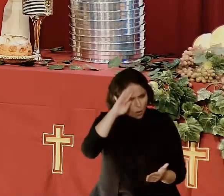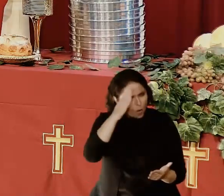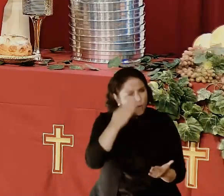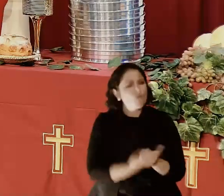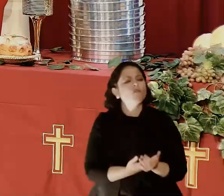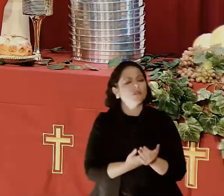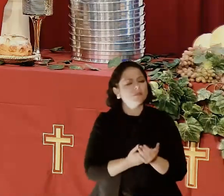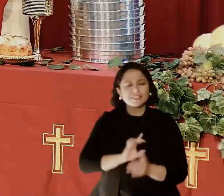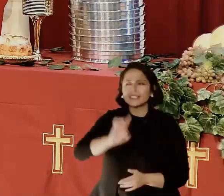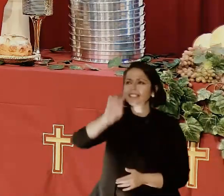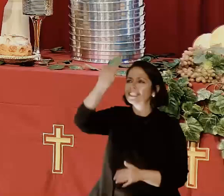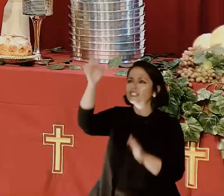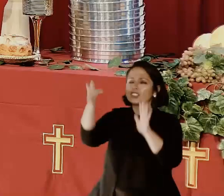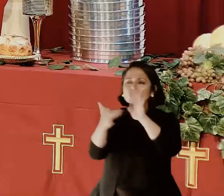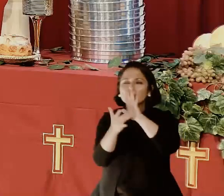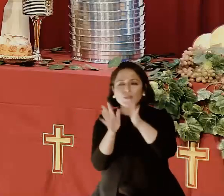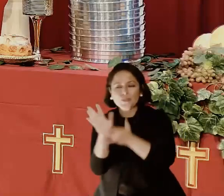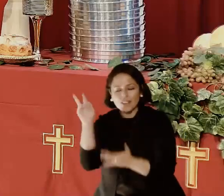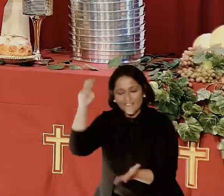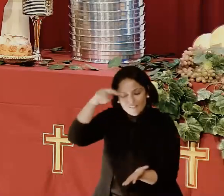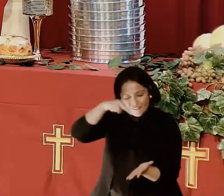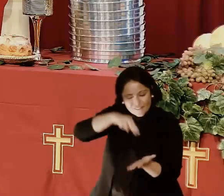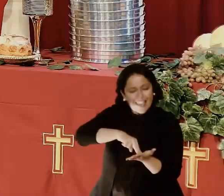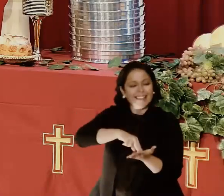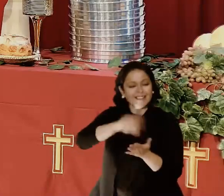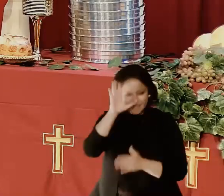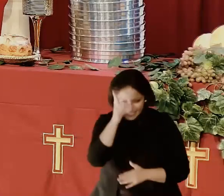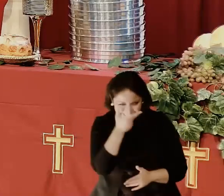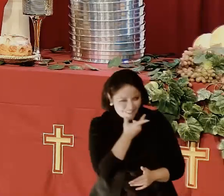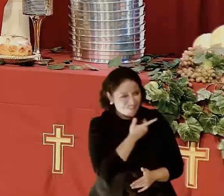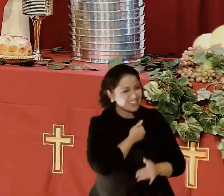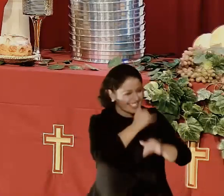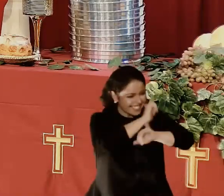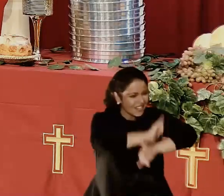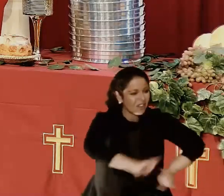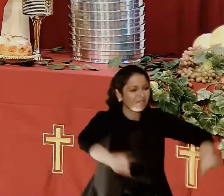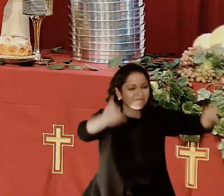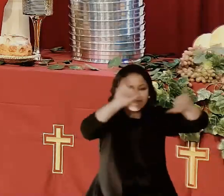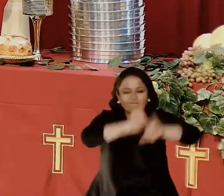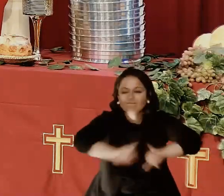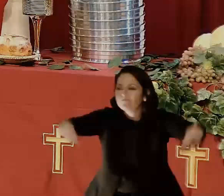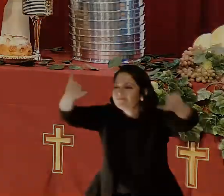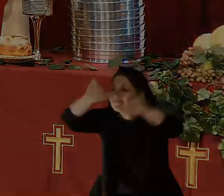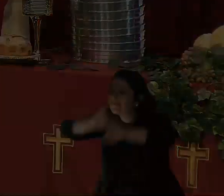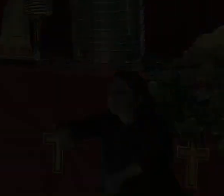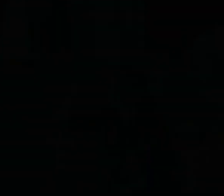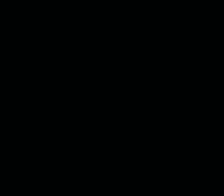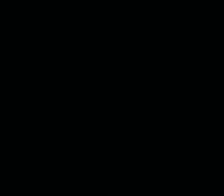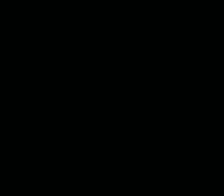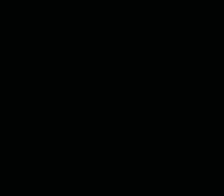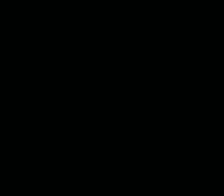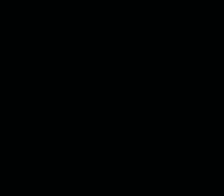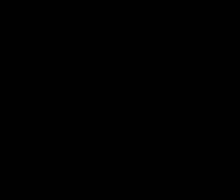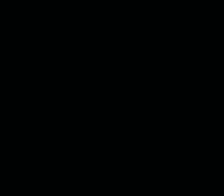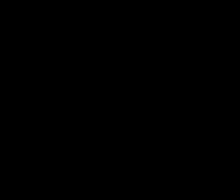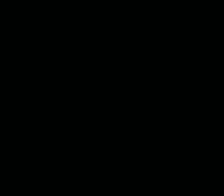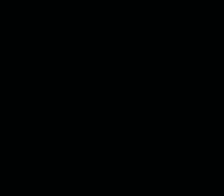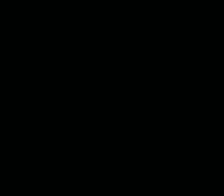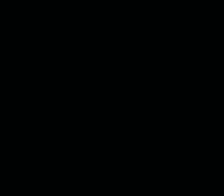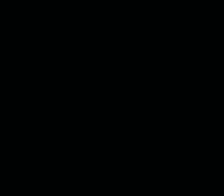confiemos que Ele vem e anunciemos a sua salvação.